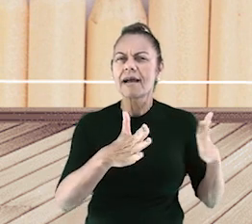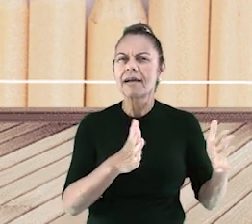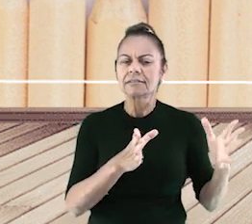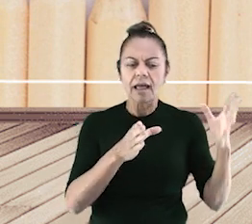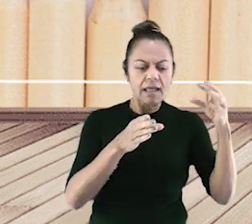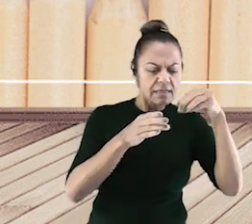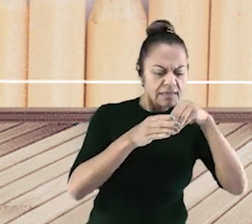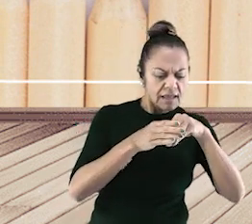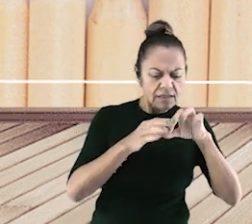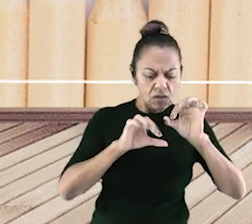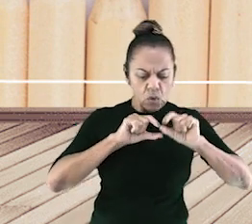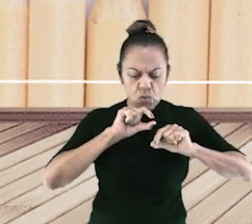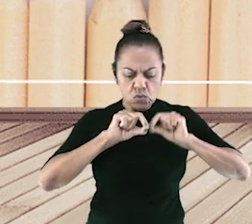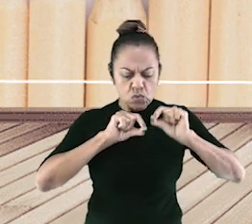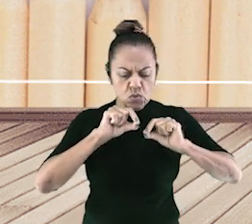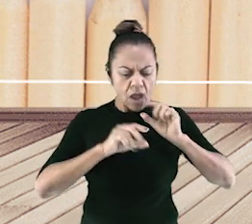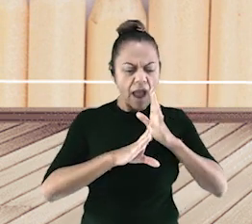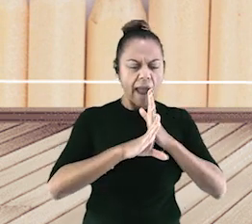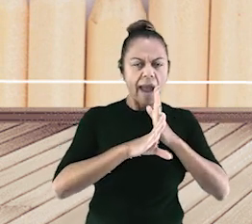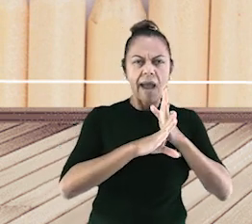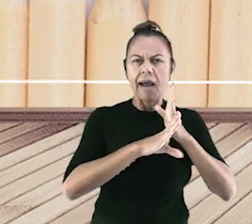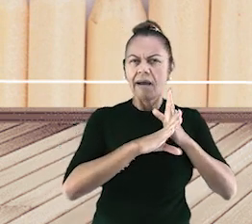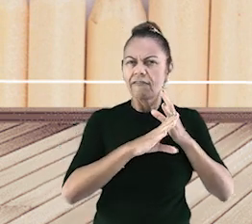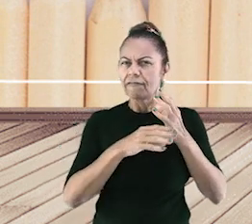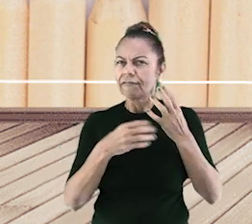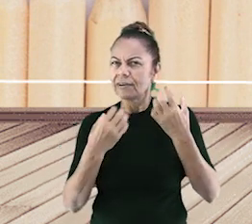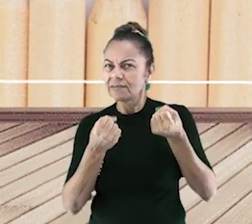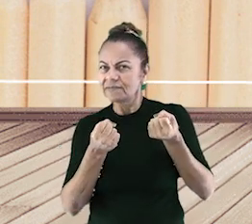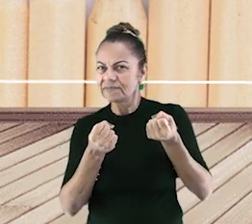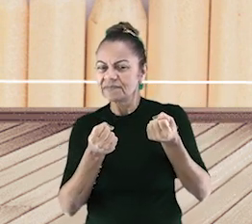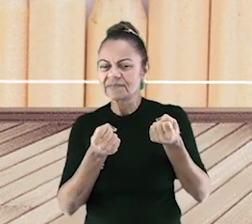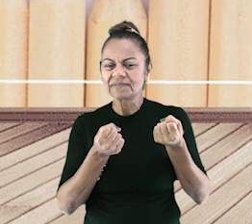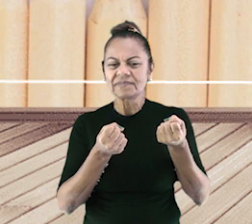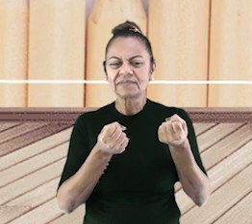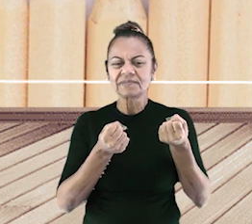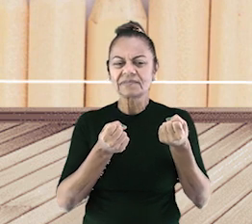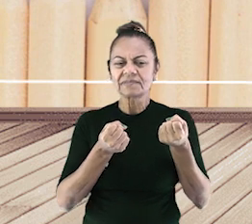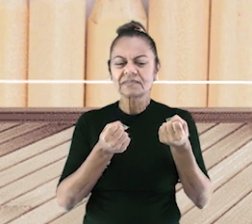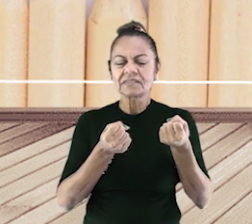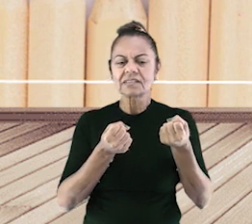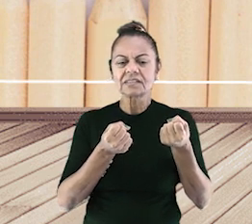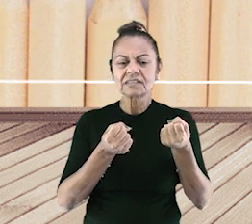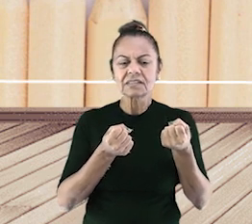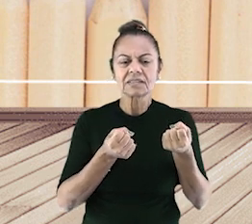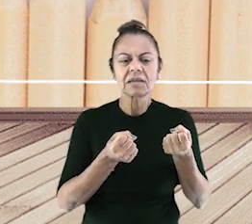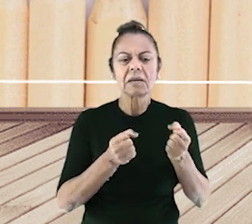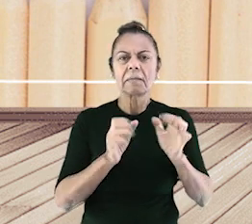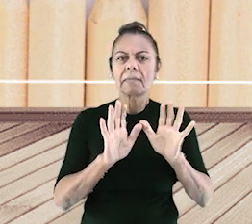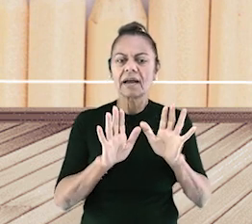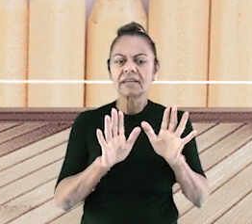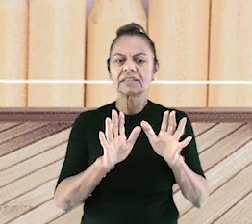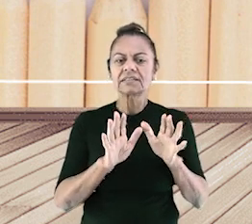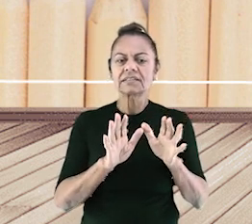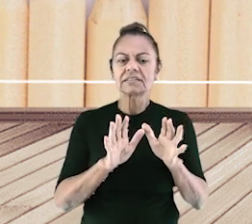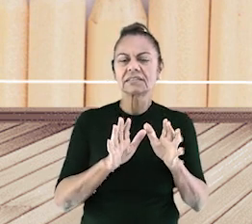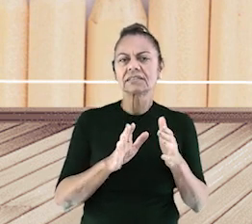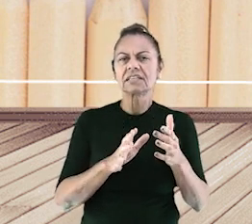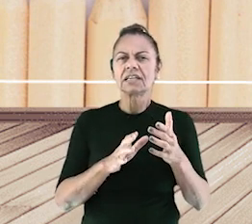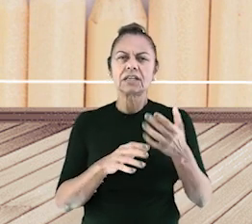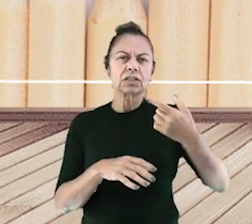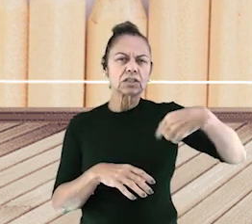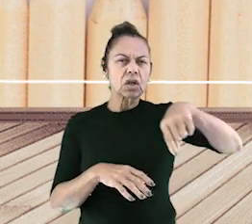tem dentro da caixa? Vamos lá, então. Porém, ao invés de tirarmos lá de dentro o